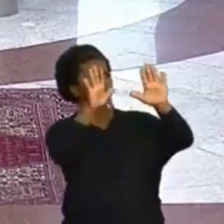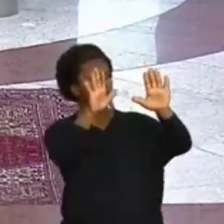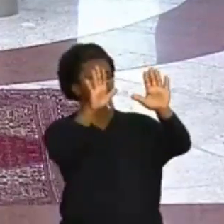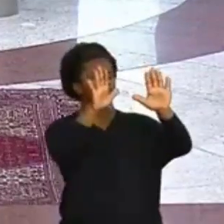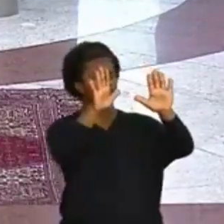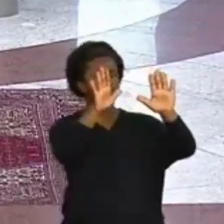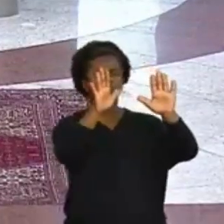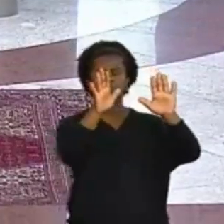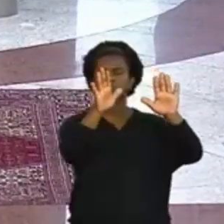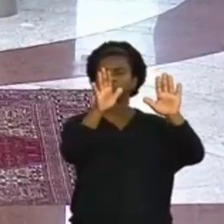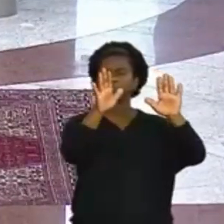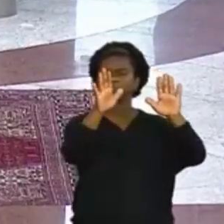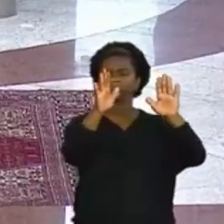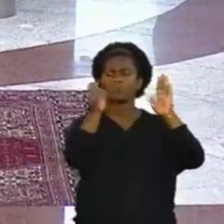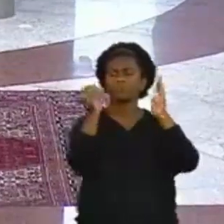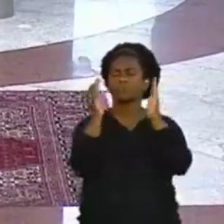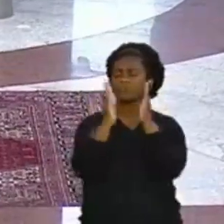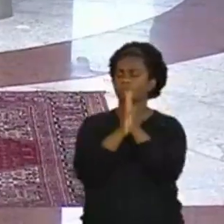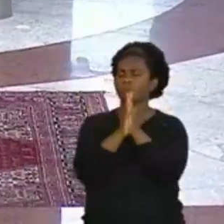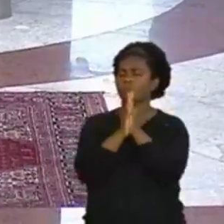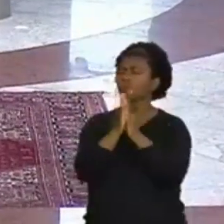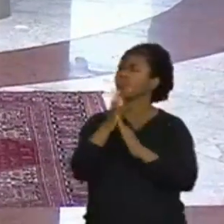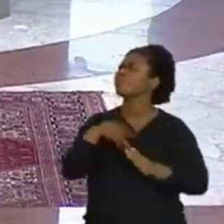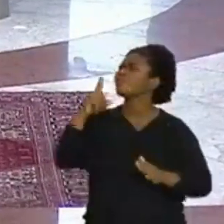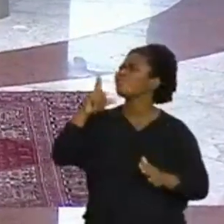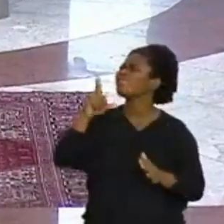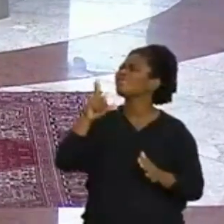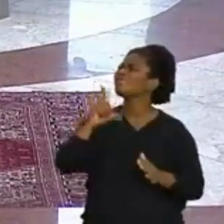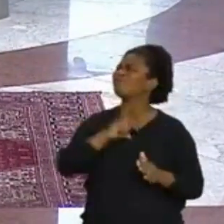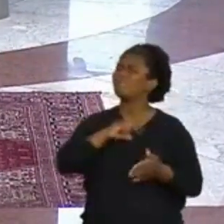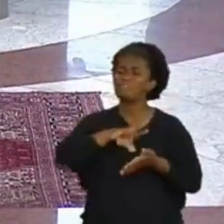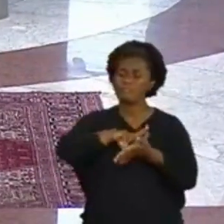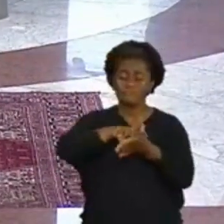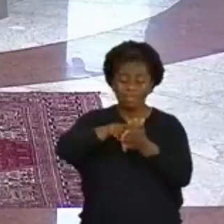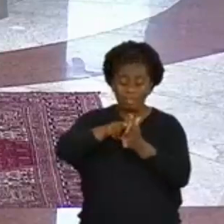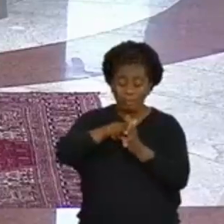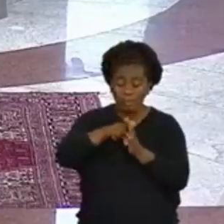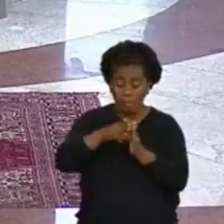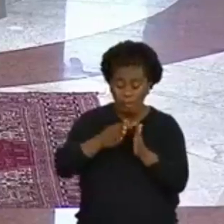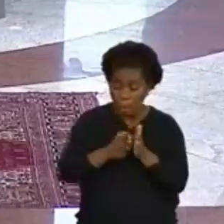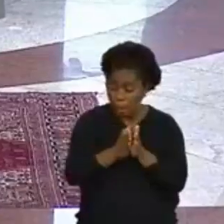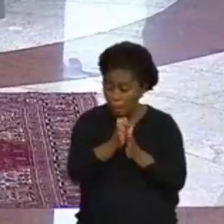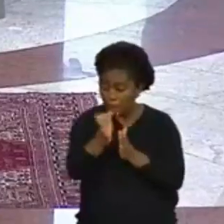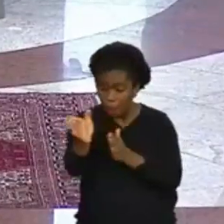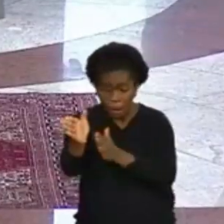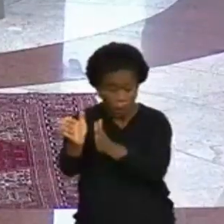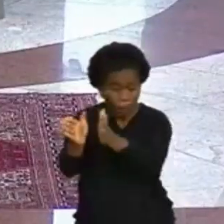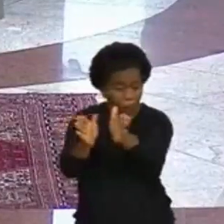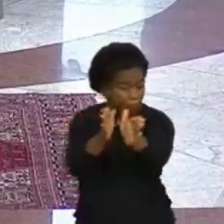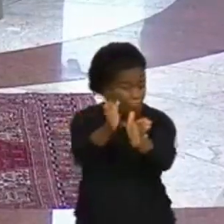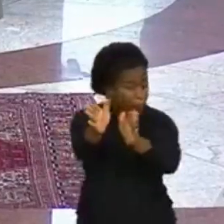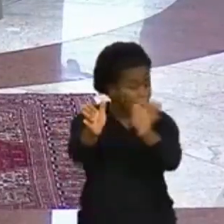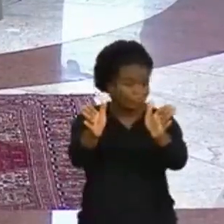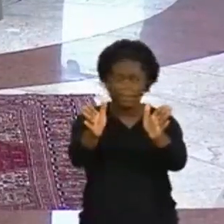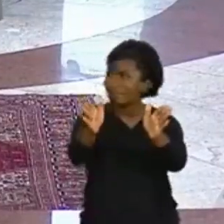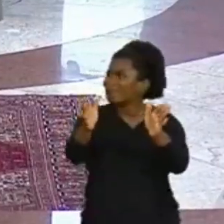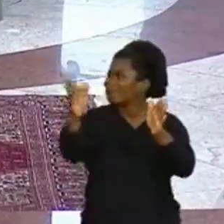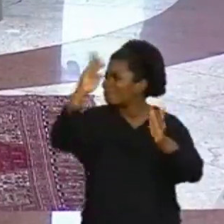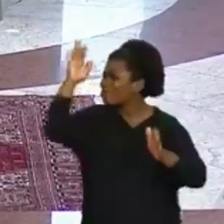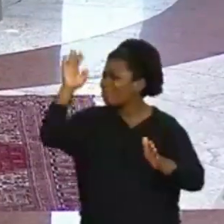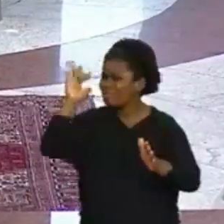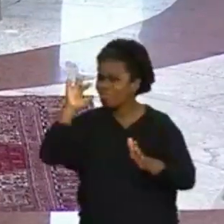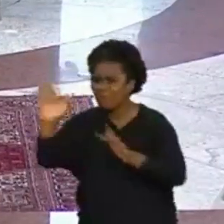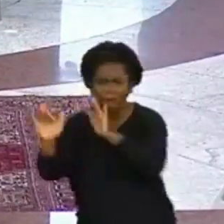Meu Deus, tem tanta gente perdida, tem tanta gente afastada, toca nelas,